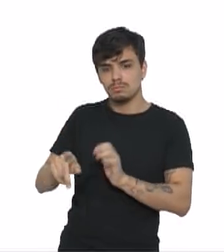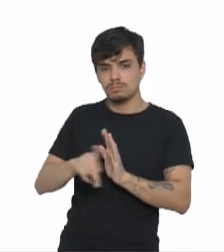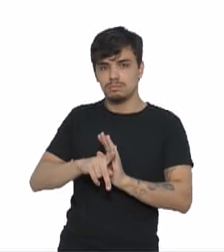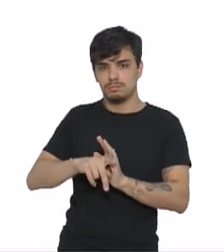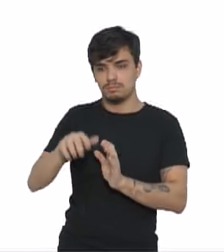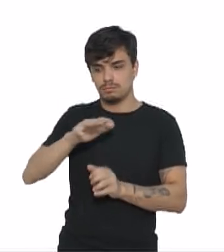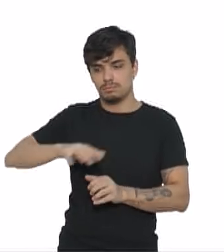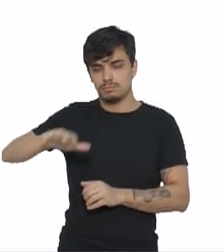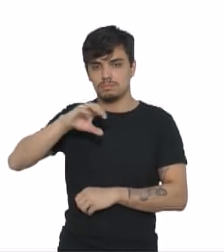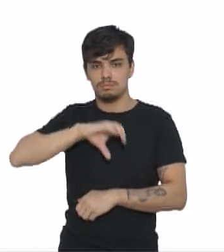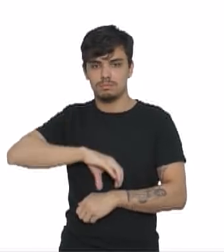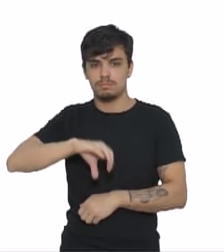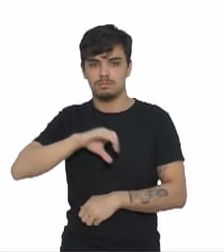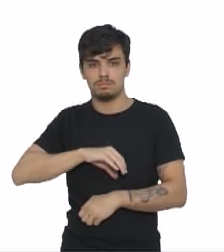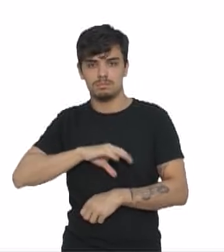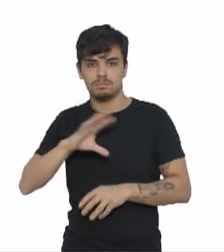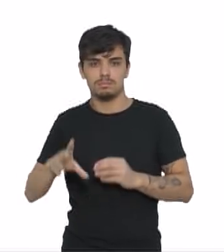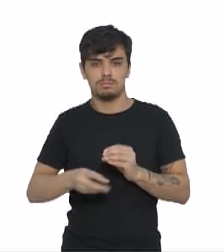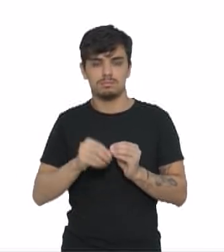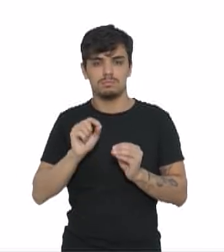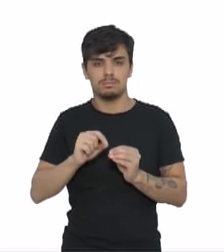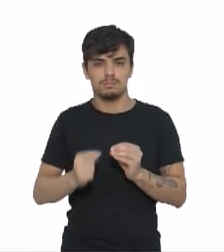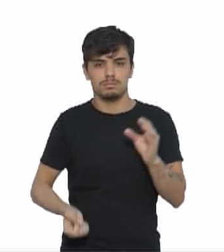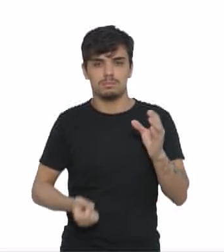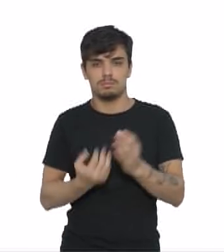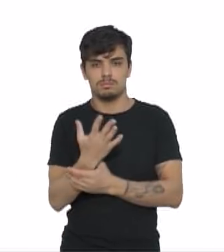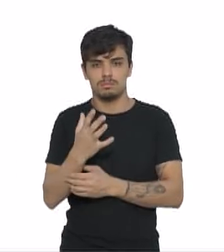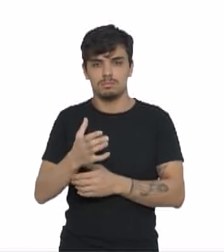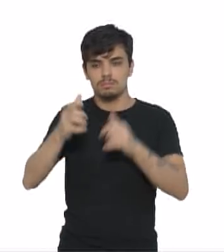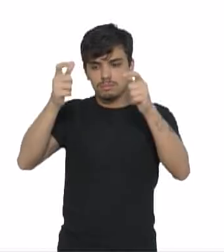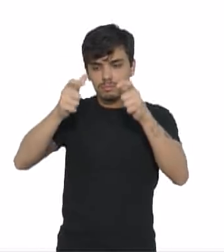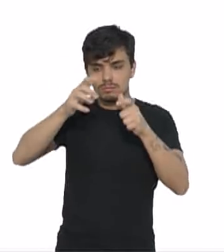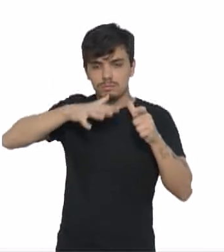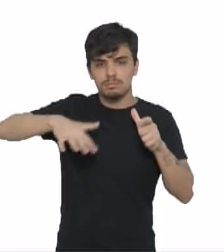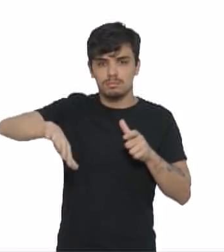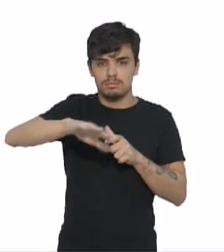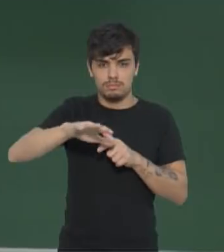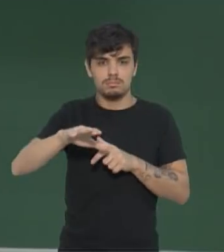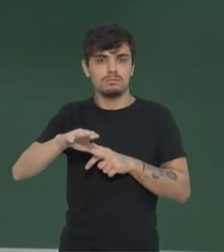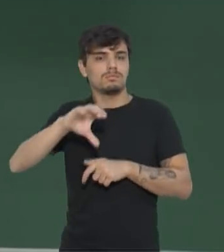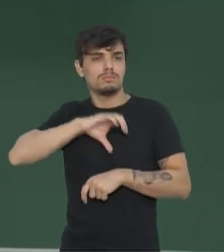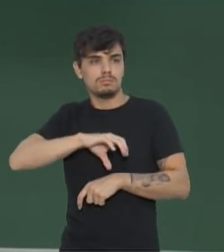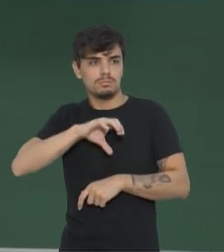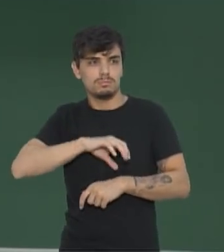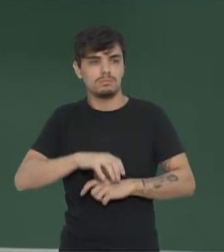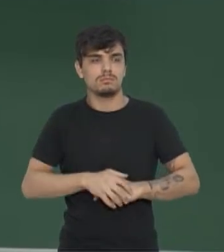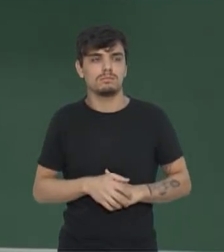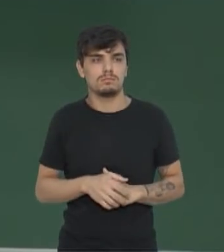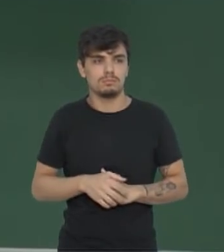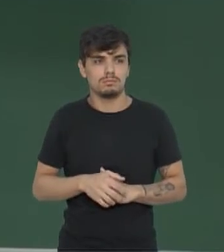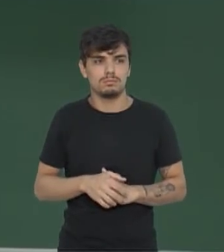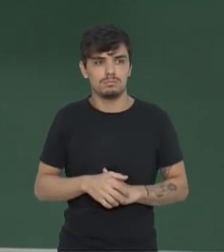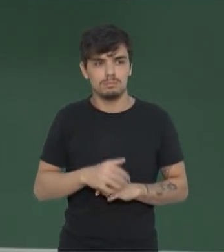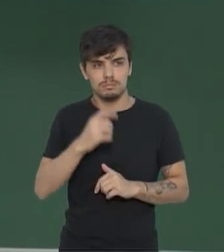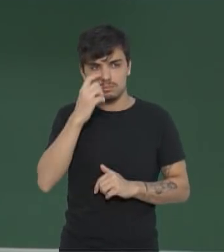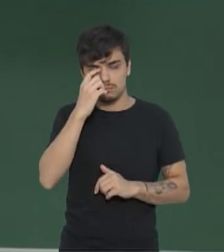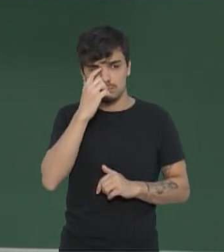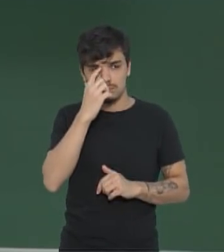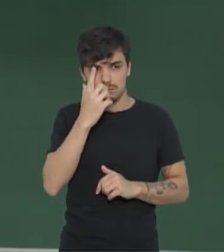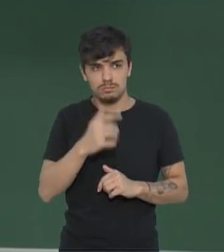Portugal. Completou-se assim a formação do Reino de Portugal, em 1249. Olhe lá, foi em